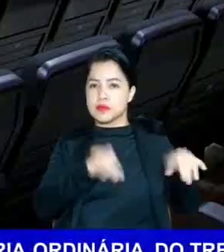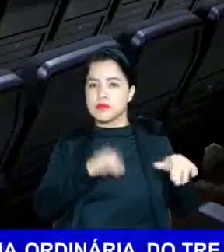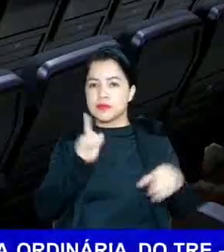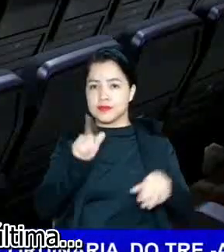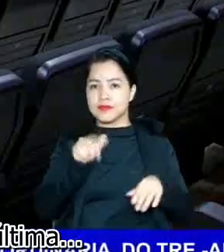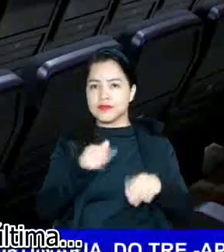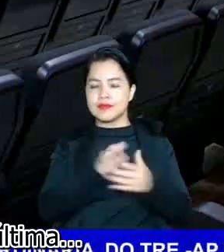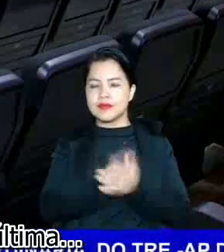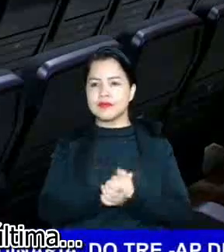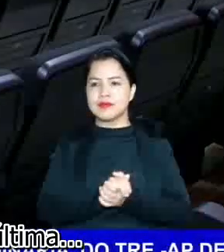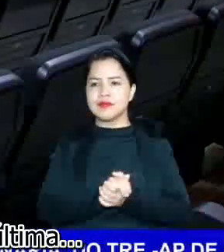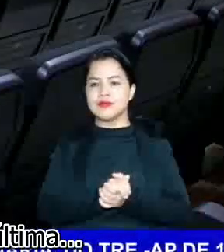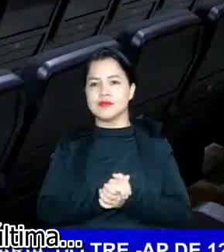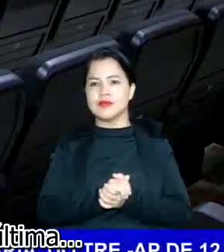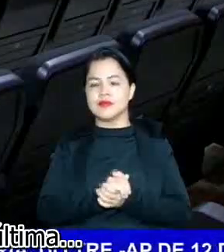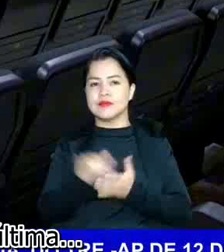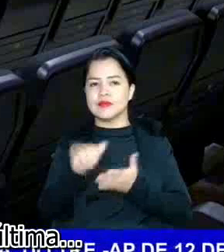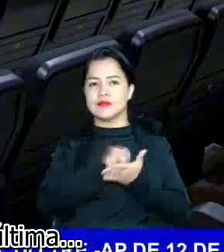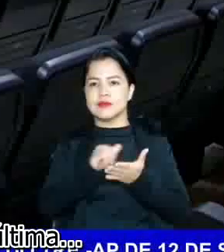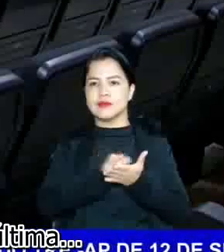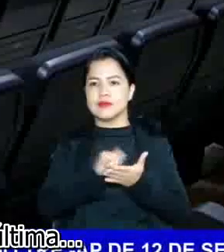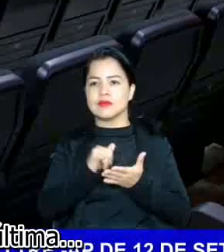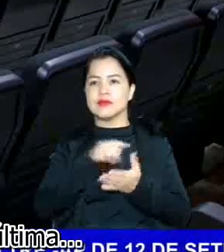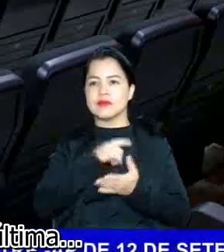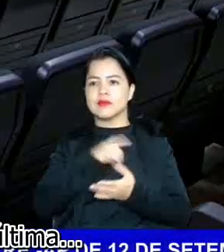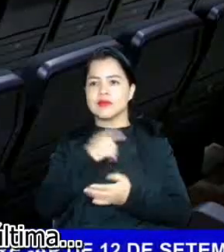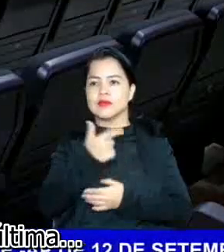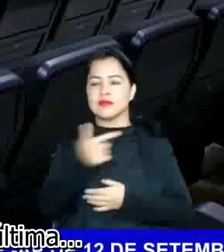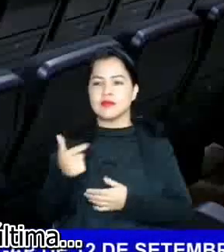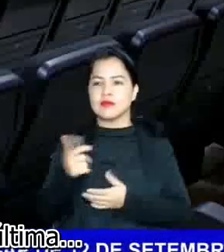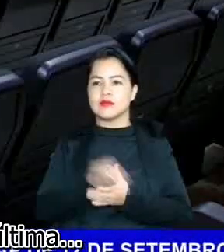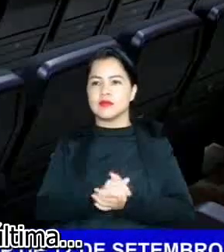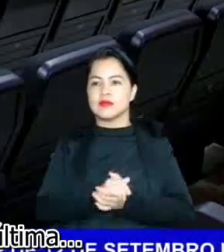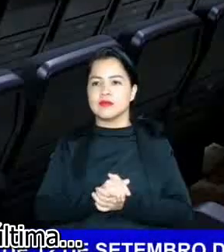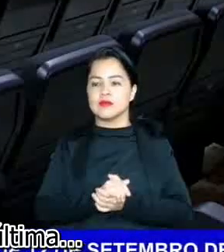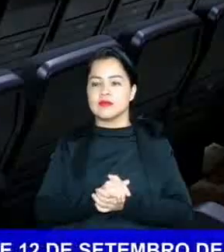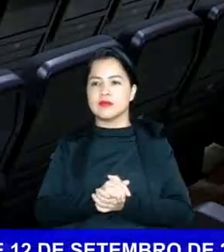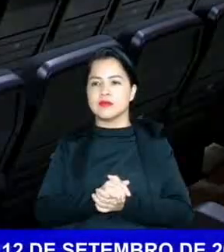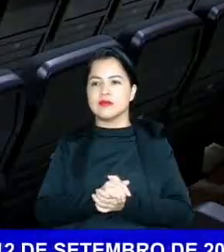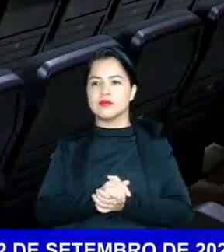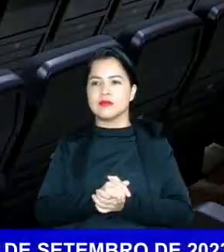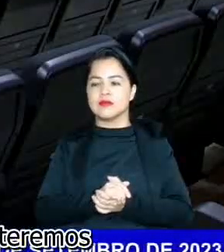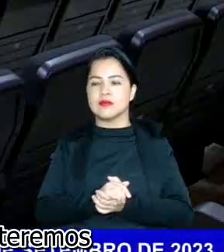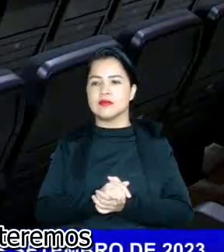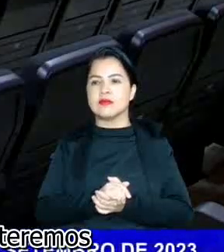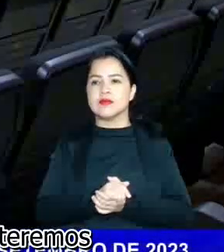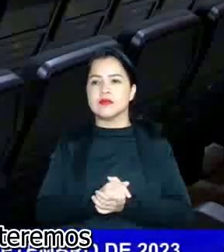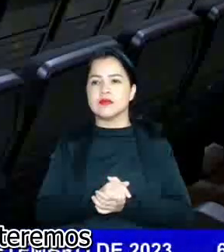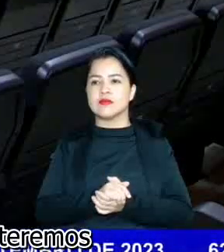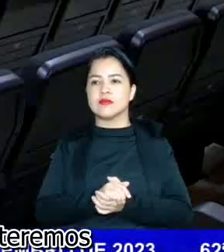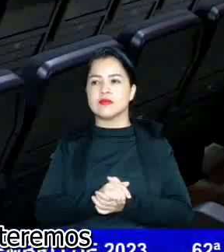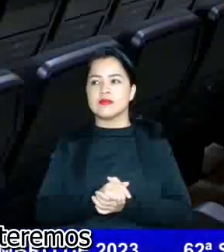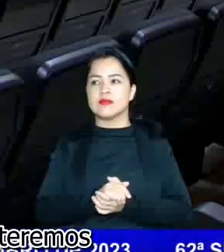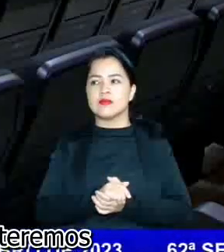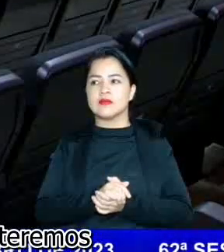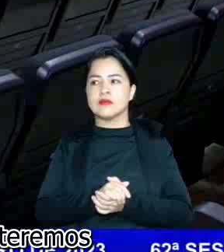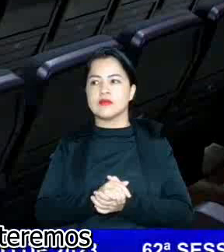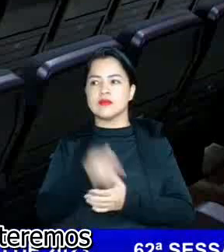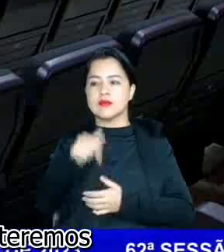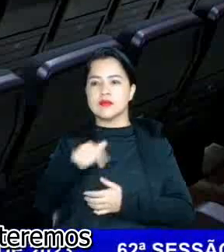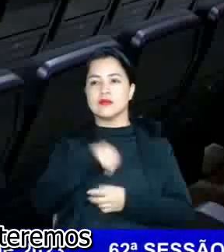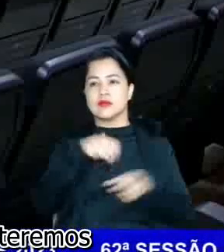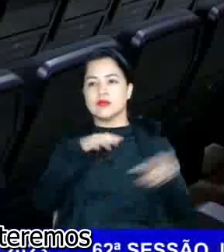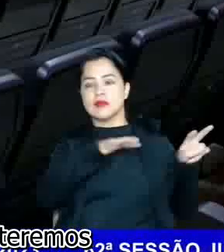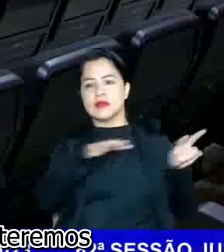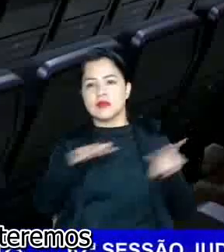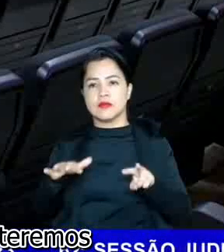Excelência? Pela agenda, nós não teríamos sessão não é a última, Não, nós, nessa